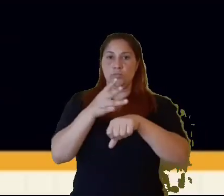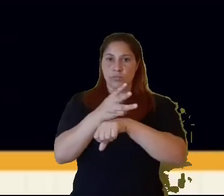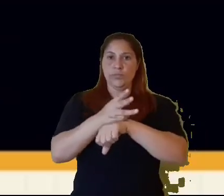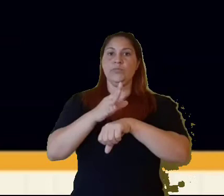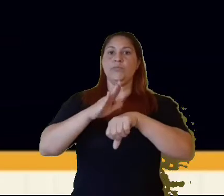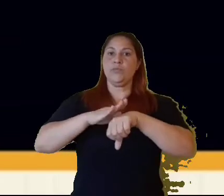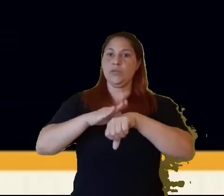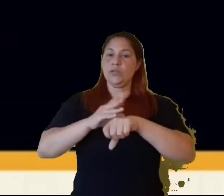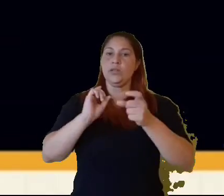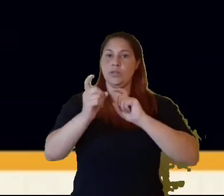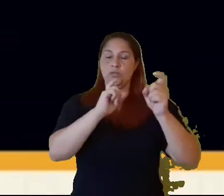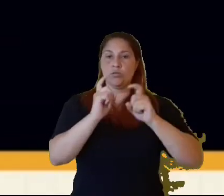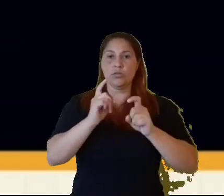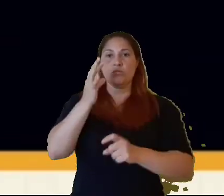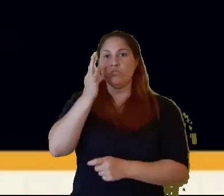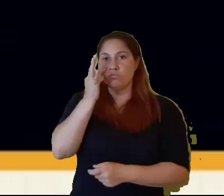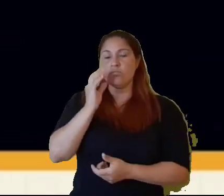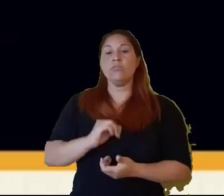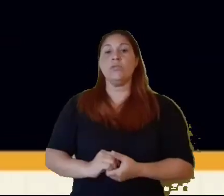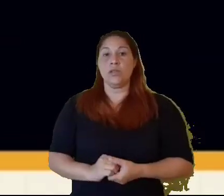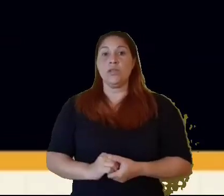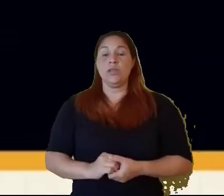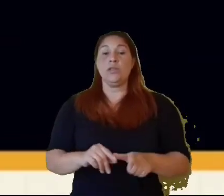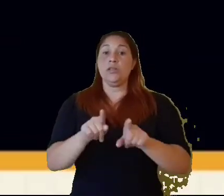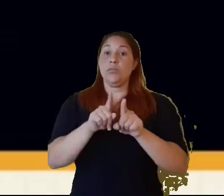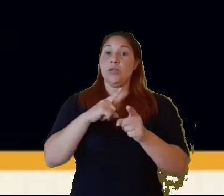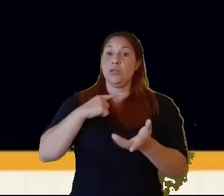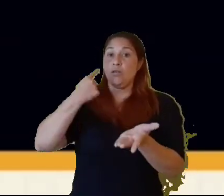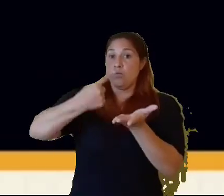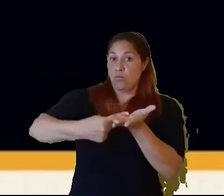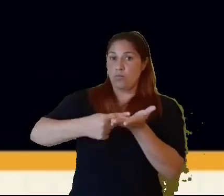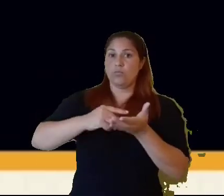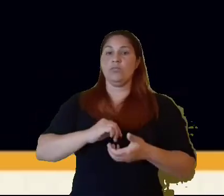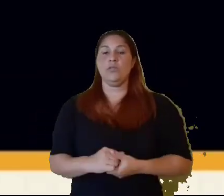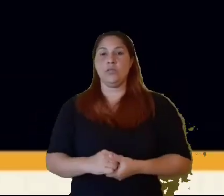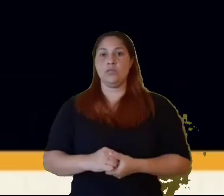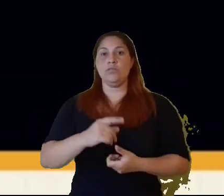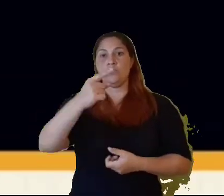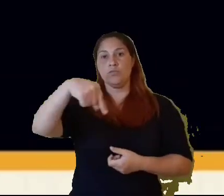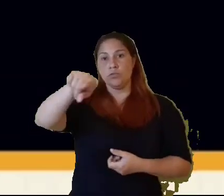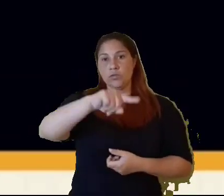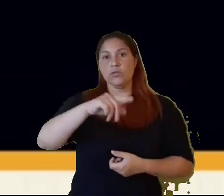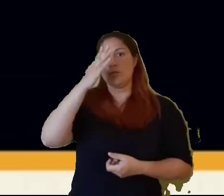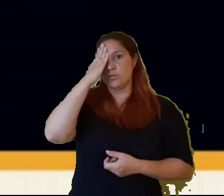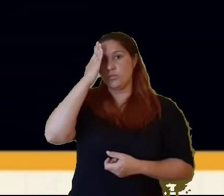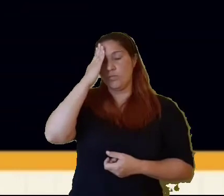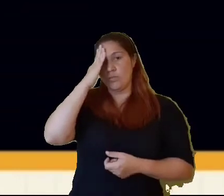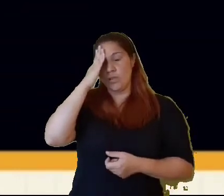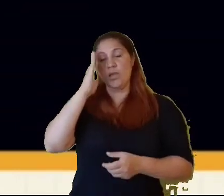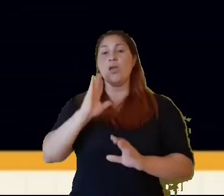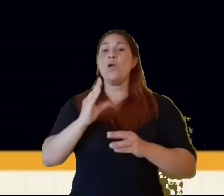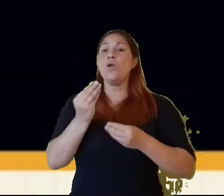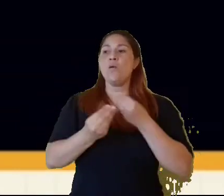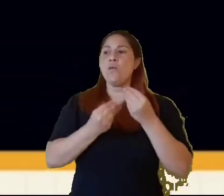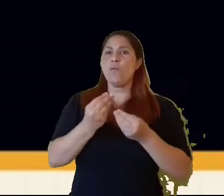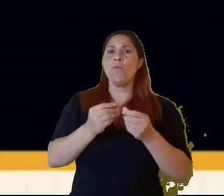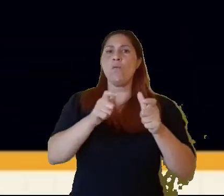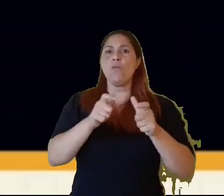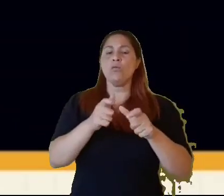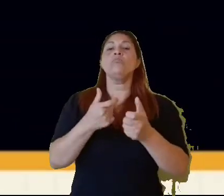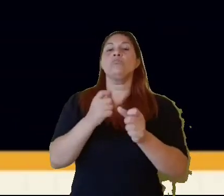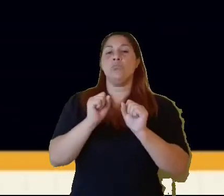fazer a reunião ao vivo. E aí a gente tem que fazer alguns combinados. Vocês vão saber qual vai ser a plataforma de uso, façam